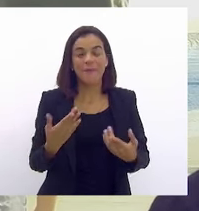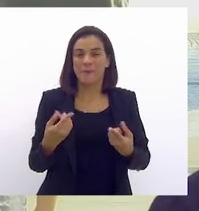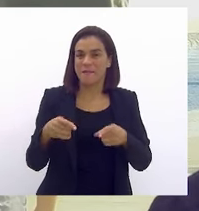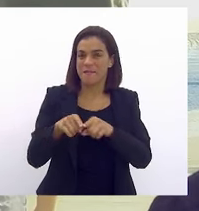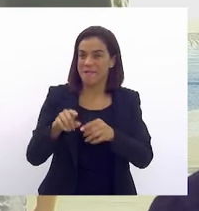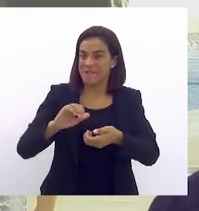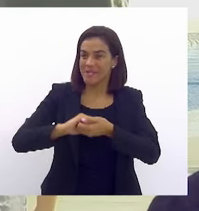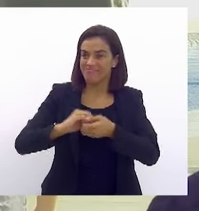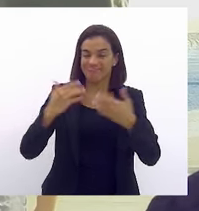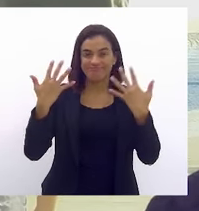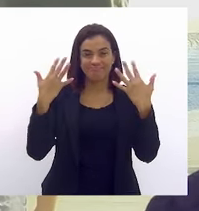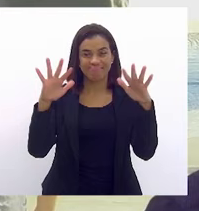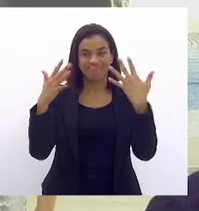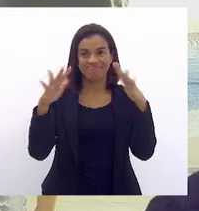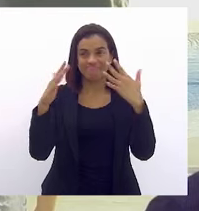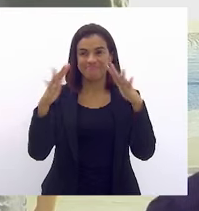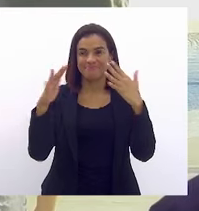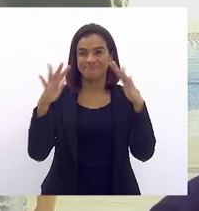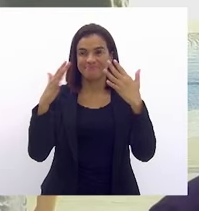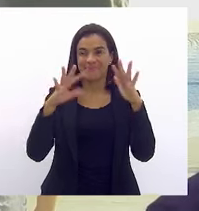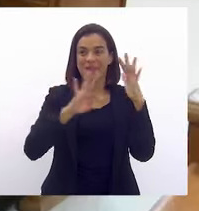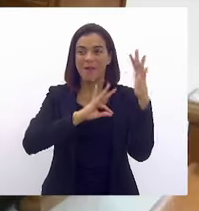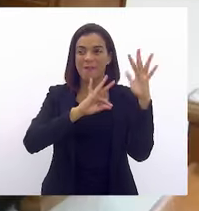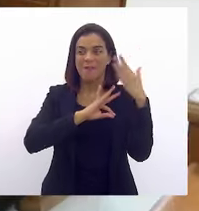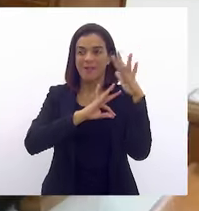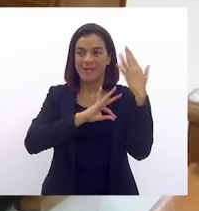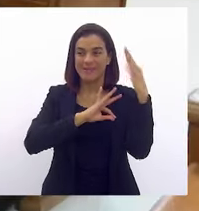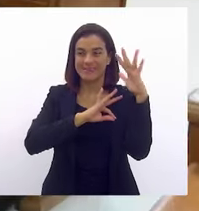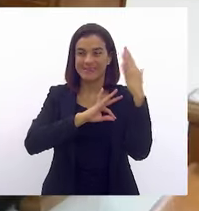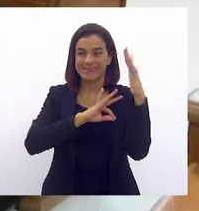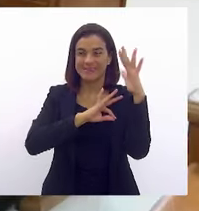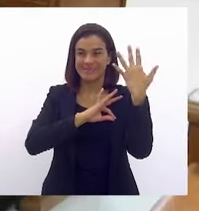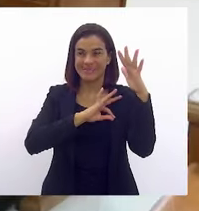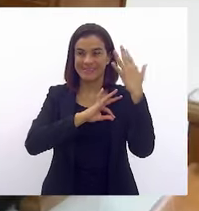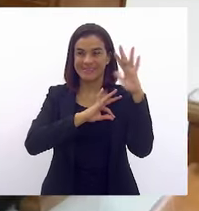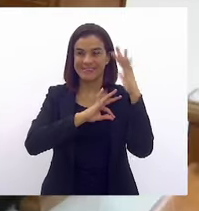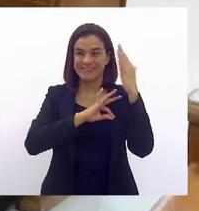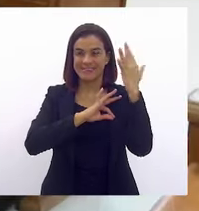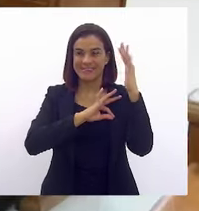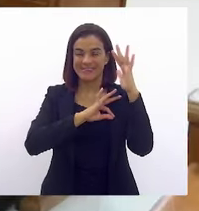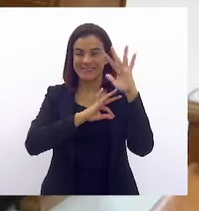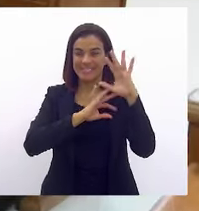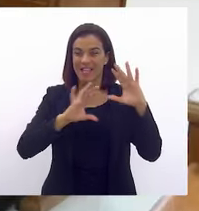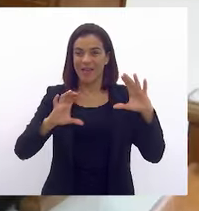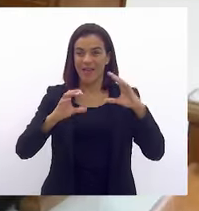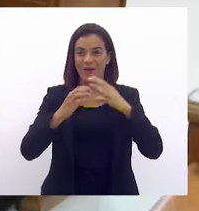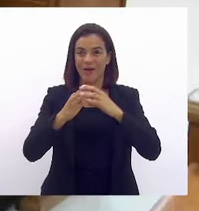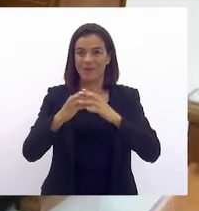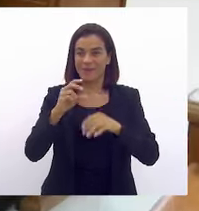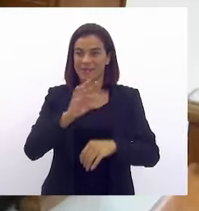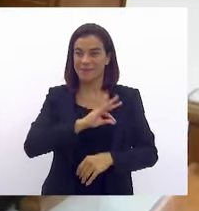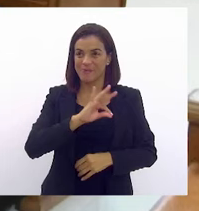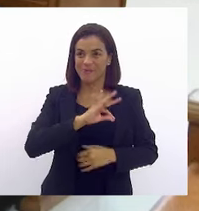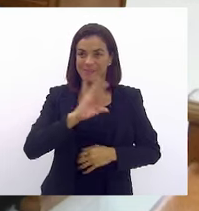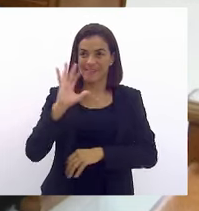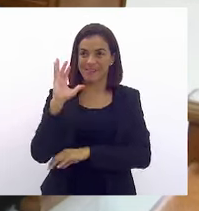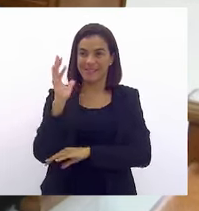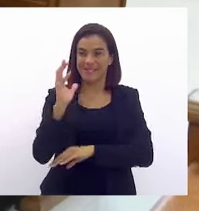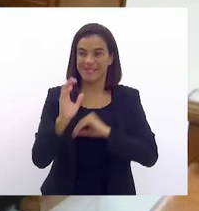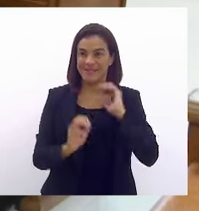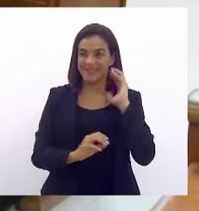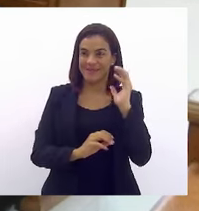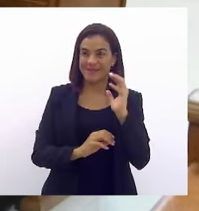aqui uma salva de palmas à Polícia Militar, em especial ao Comando de Polícia Ambiental. Nova vereador Xande, por